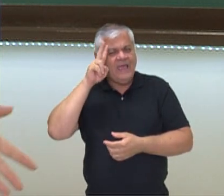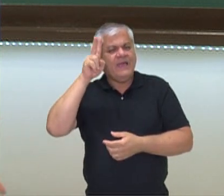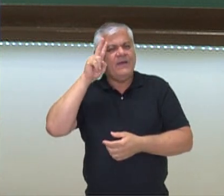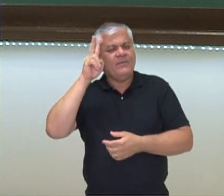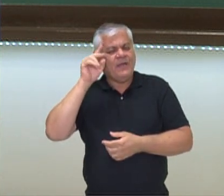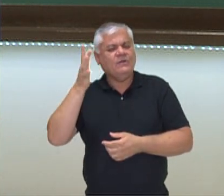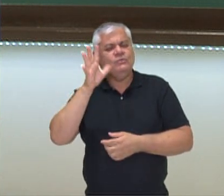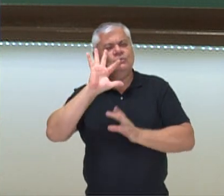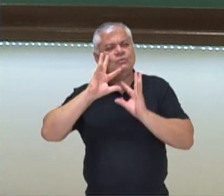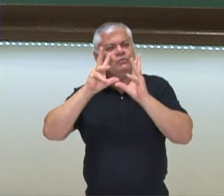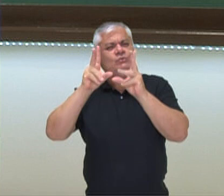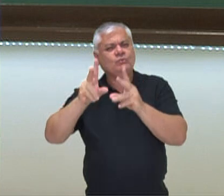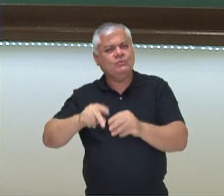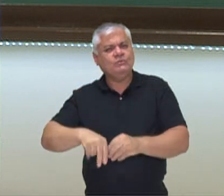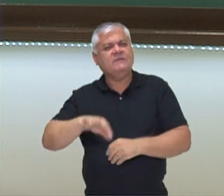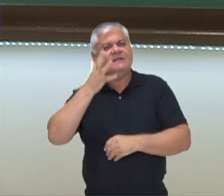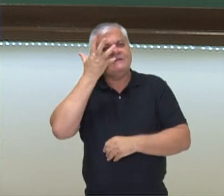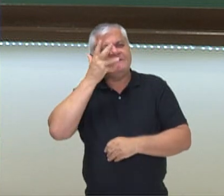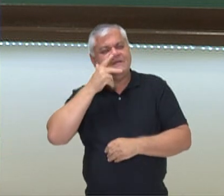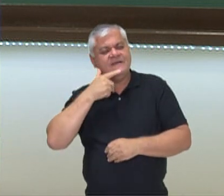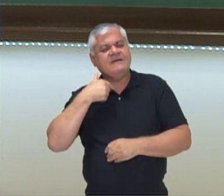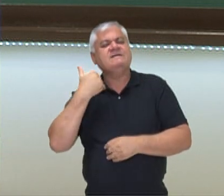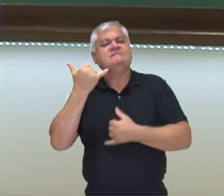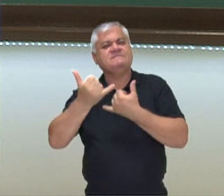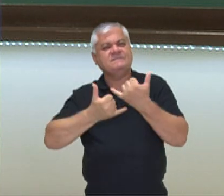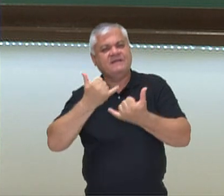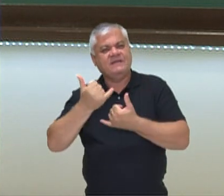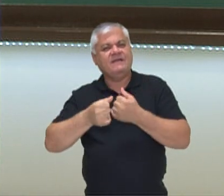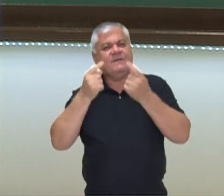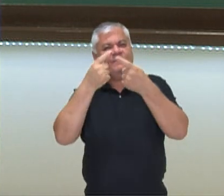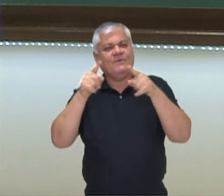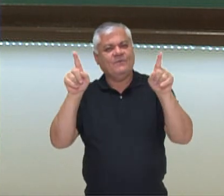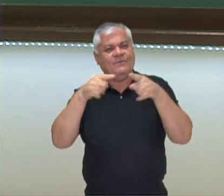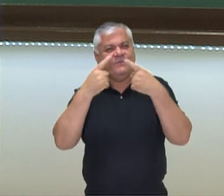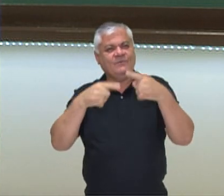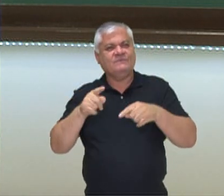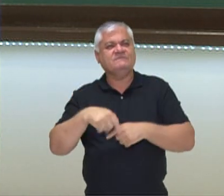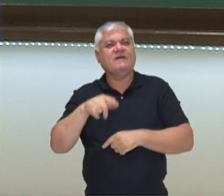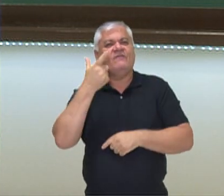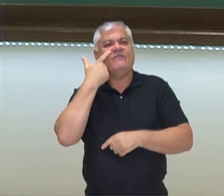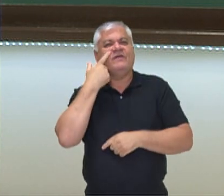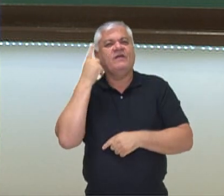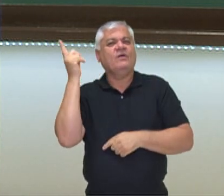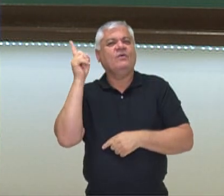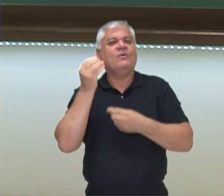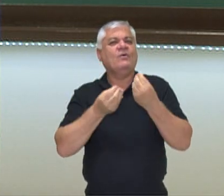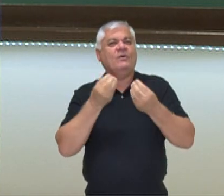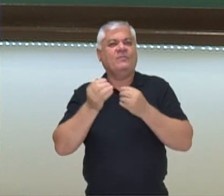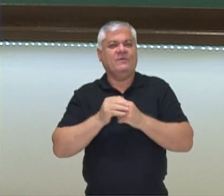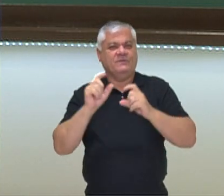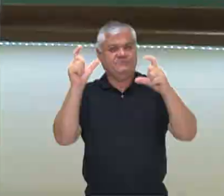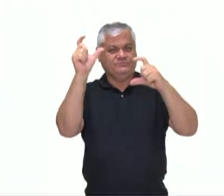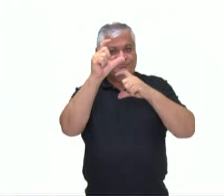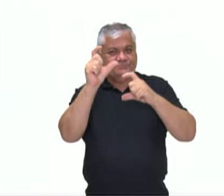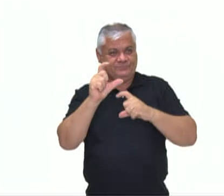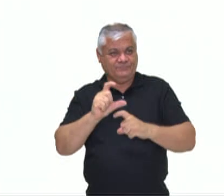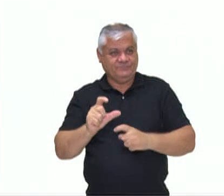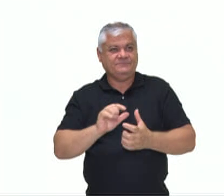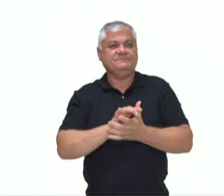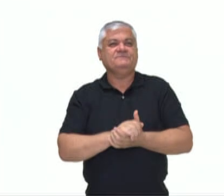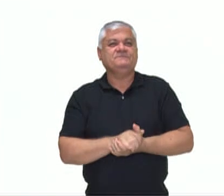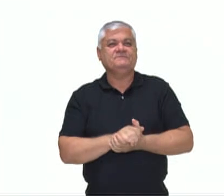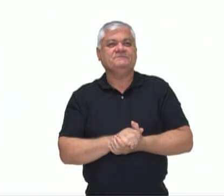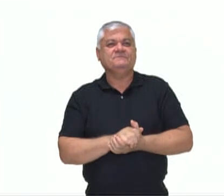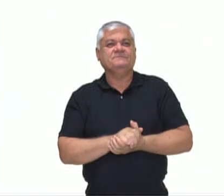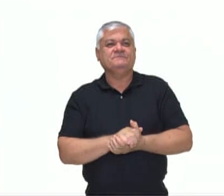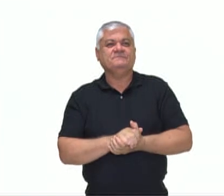fazia na escola quando era presencial. Como que era o We Will Rock You? Então vamos dar uma olhadinha aqui nas estrofes. Quando a gente